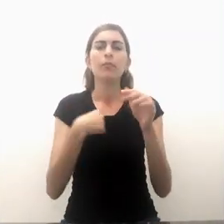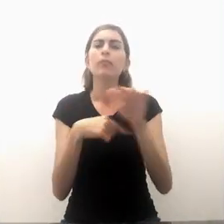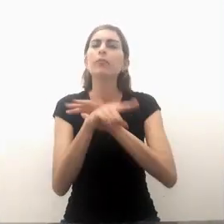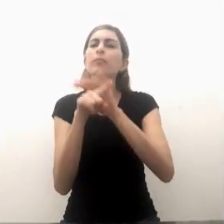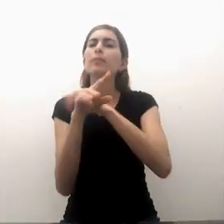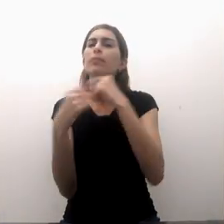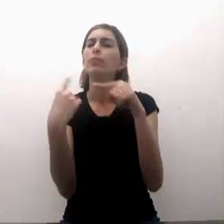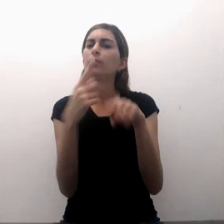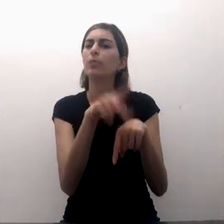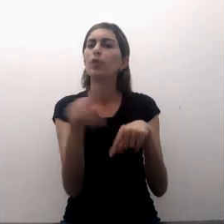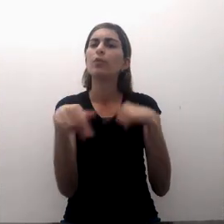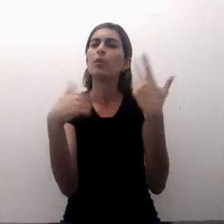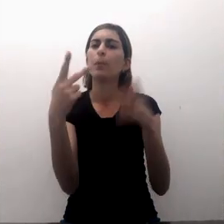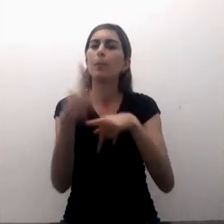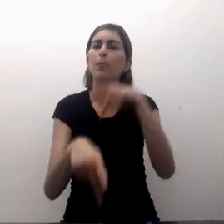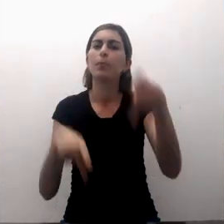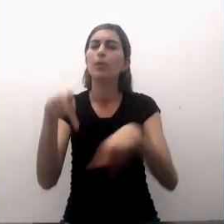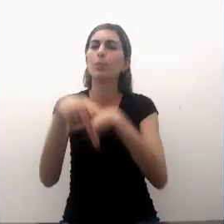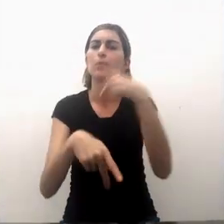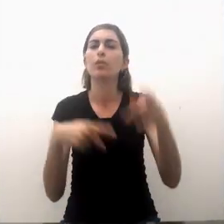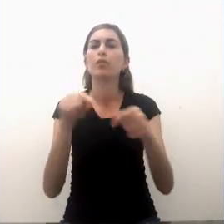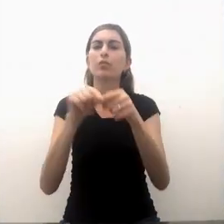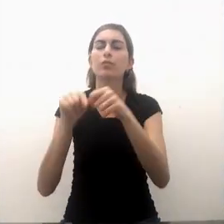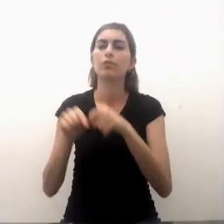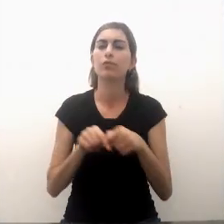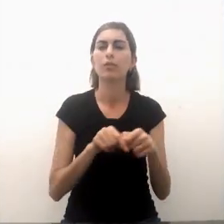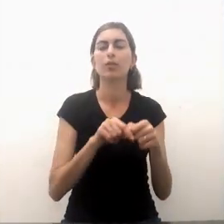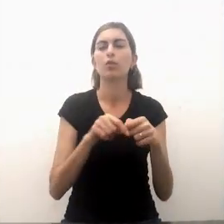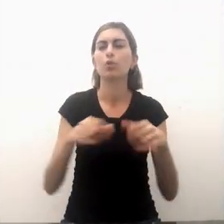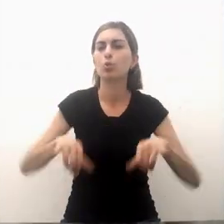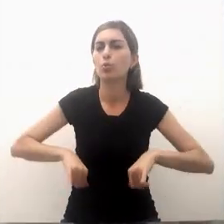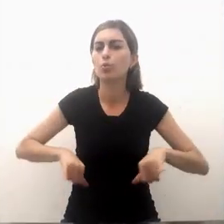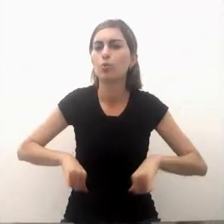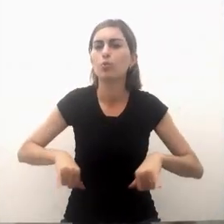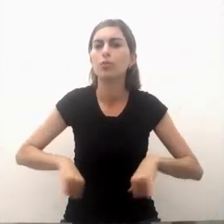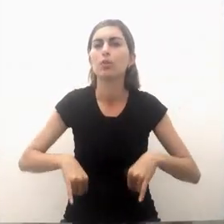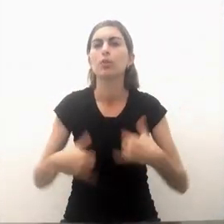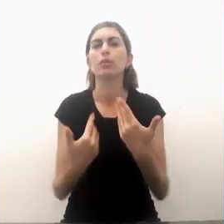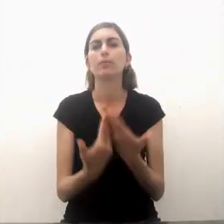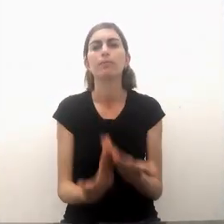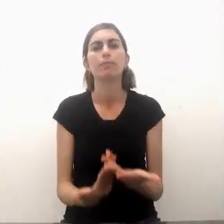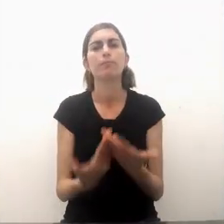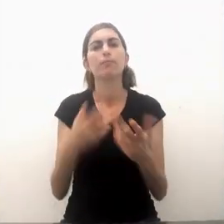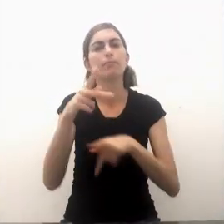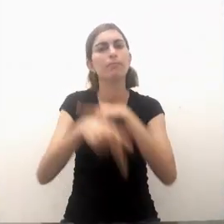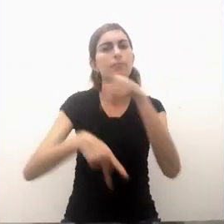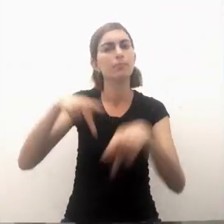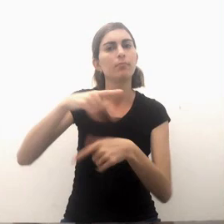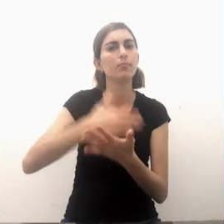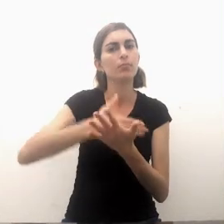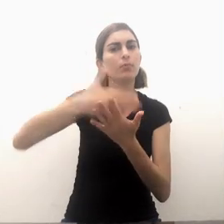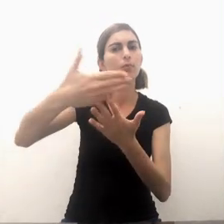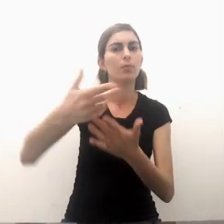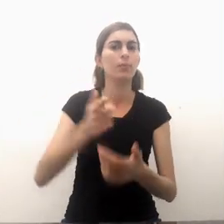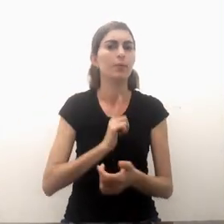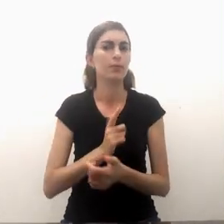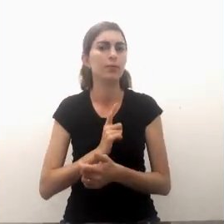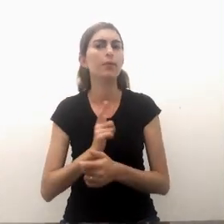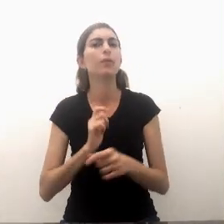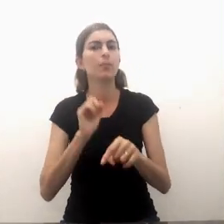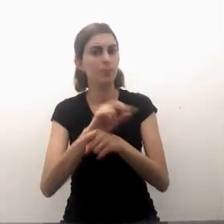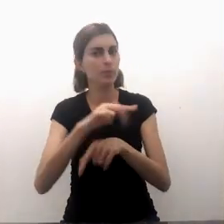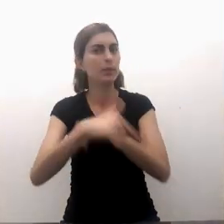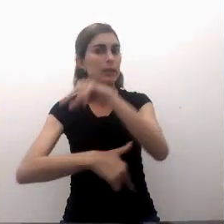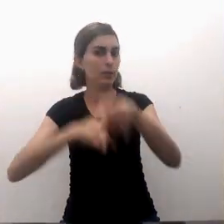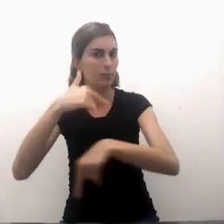me pergunta, professor, e a população? O que é que a população sofria com isso, tá? A população começou a ter